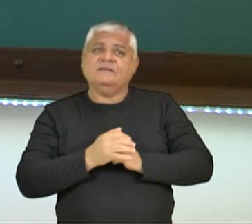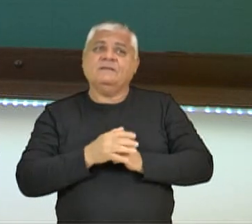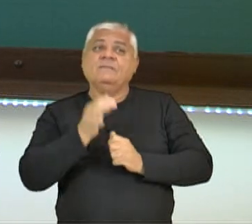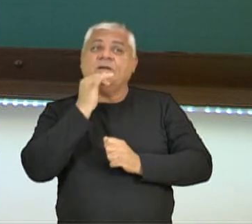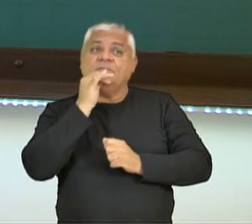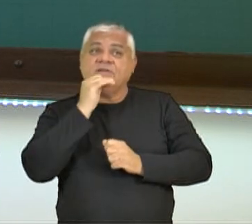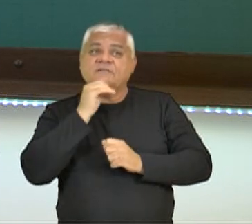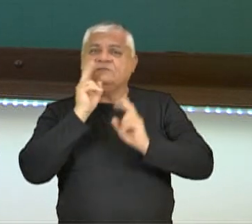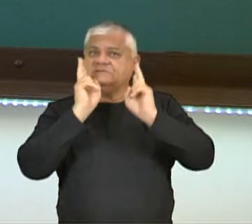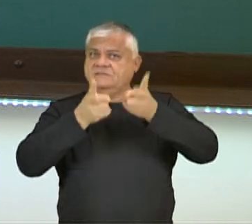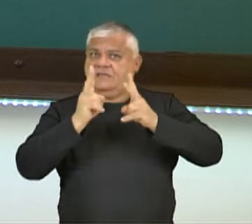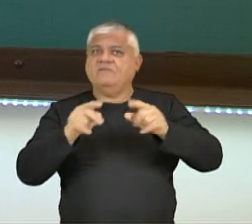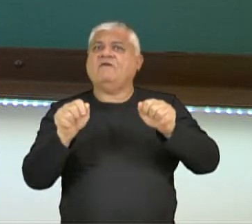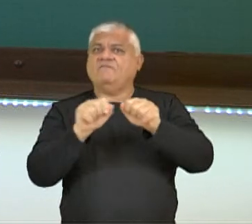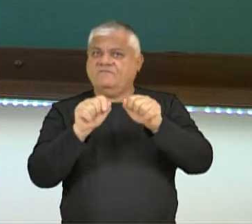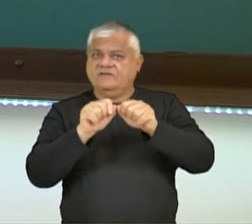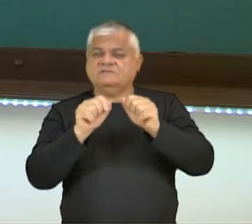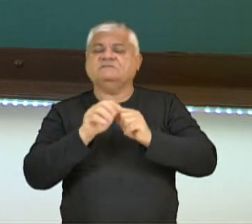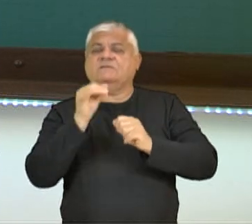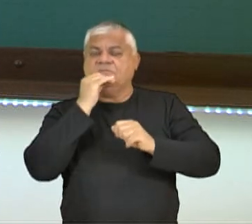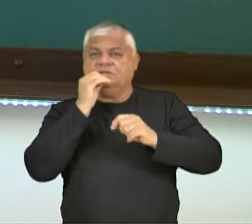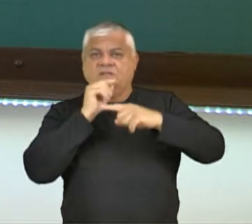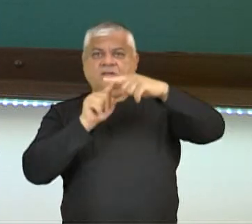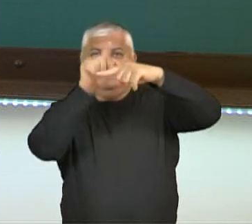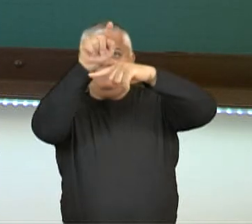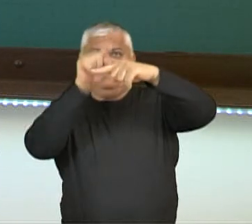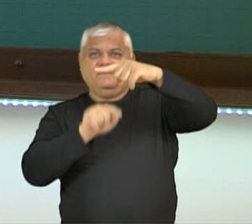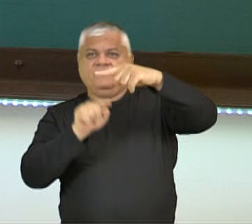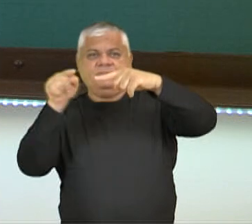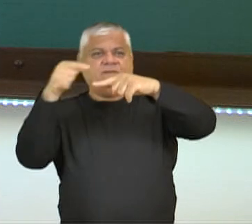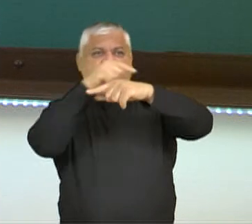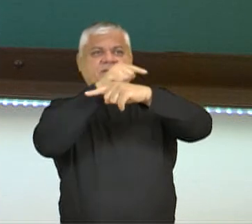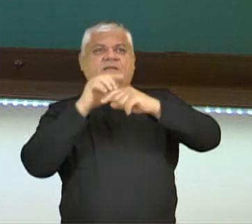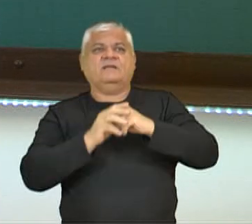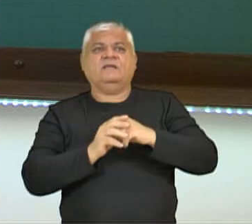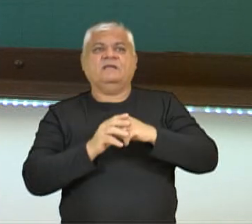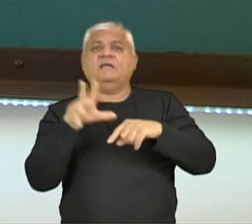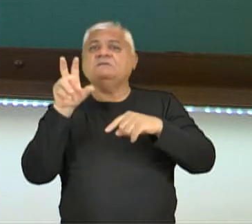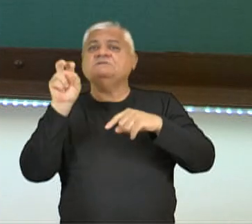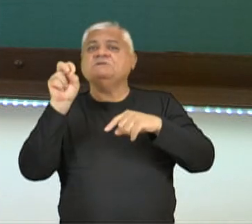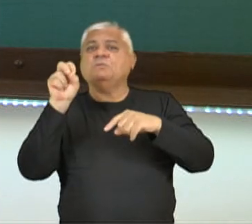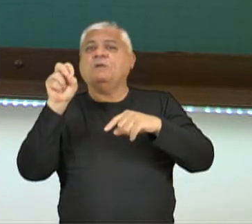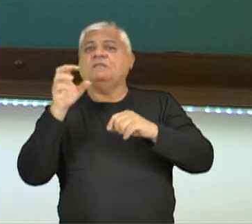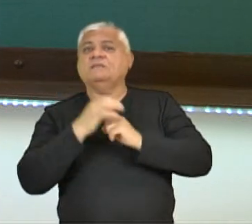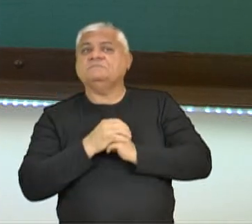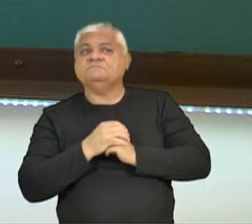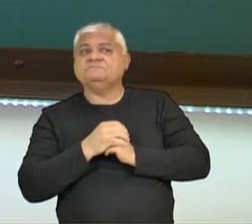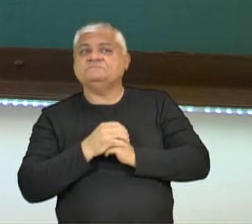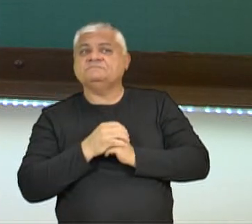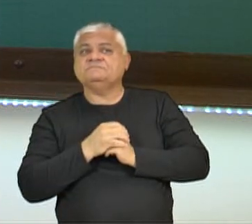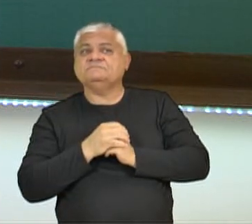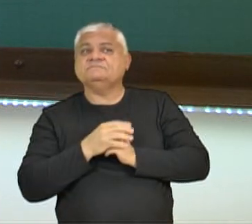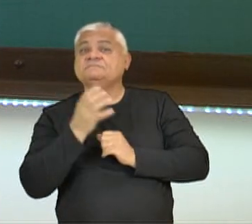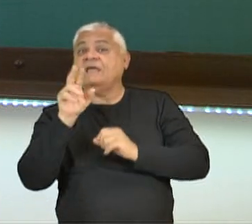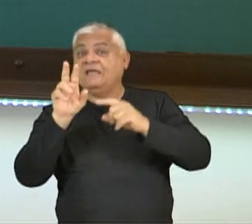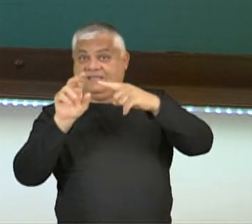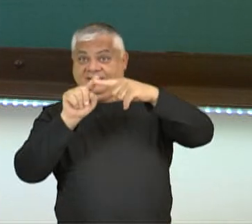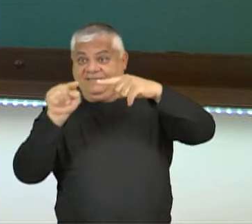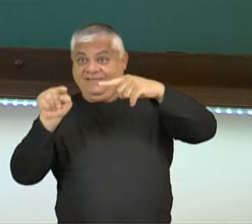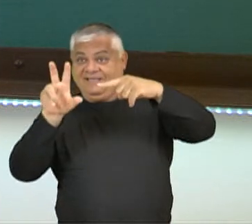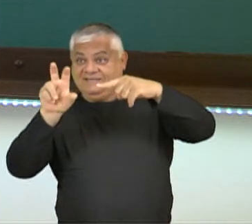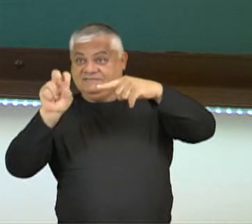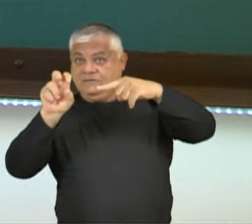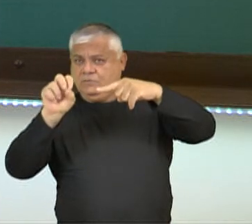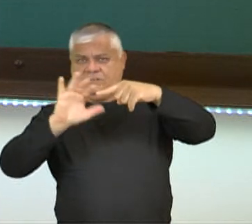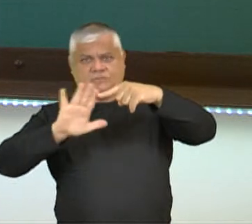vocês vão ver que vai aparecer, ó, tá? Alfa, beta e teta. E eu tenho esses 50 aqui. A partir desses 50, ele só me